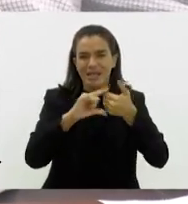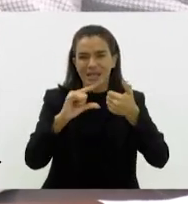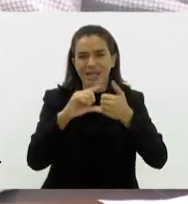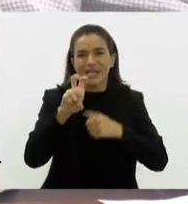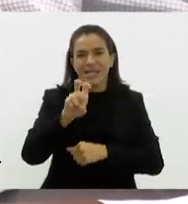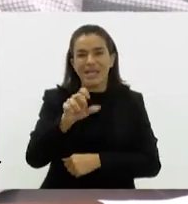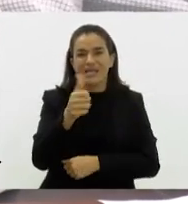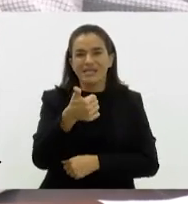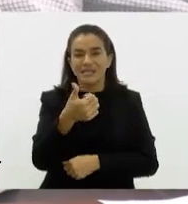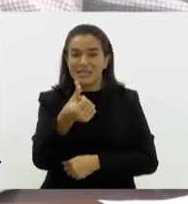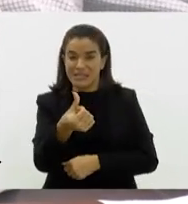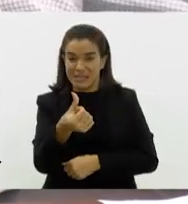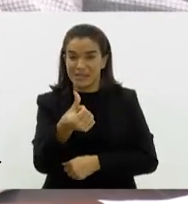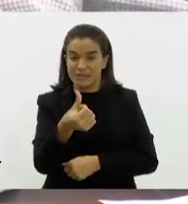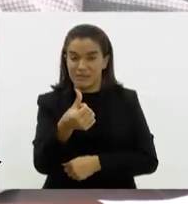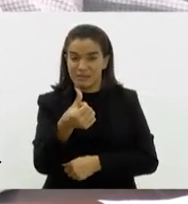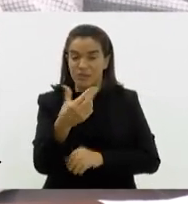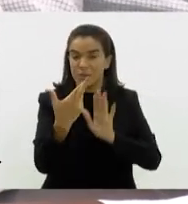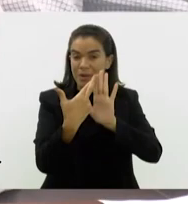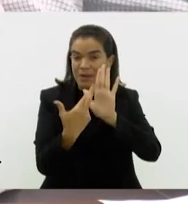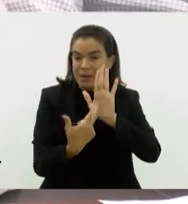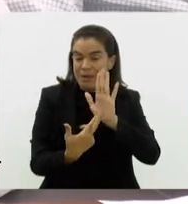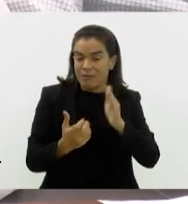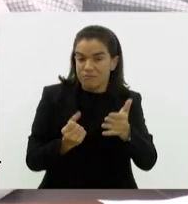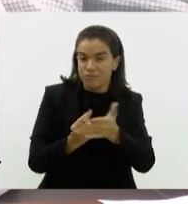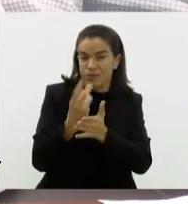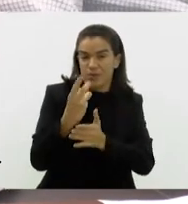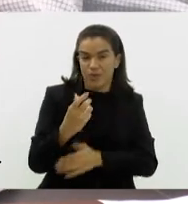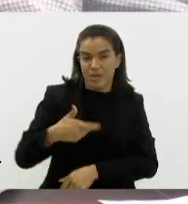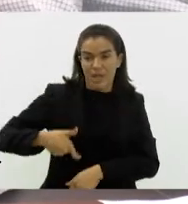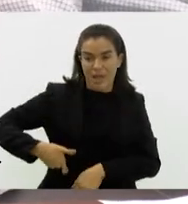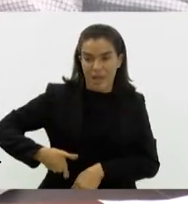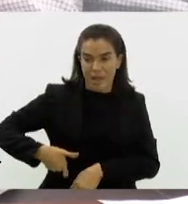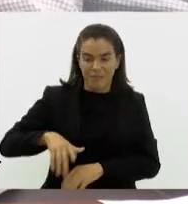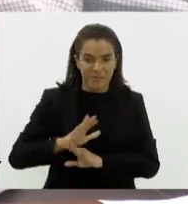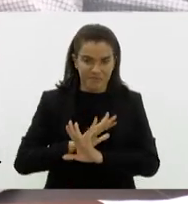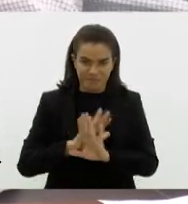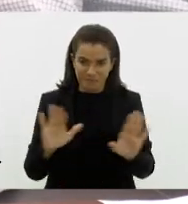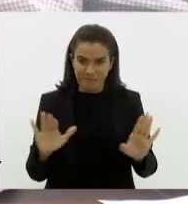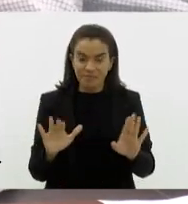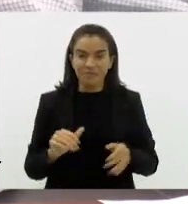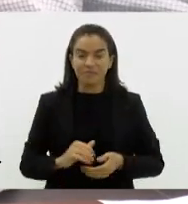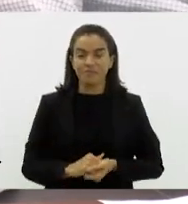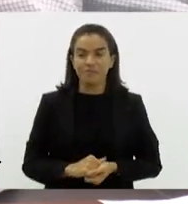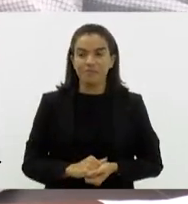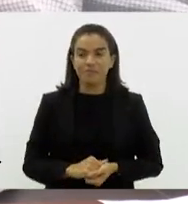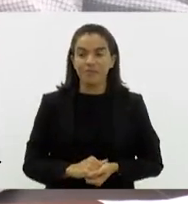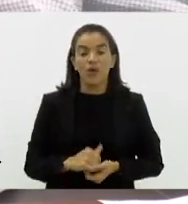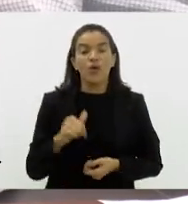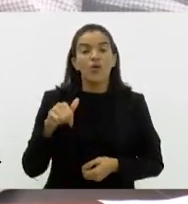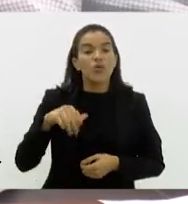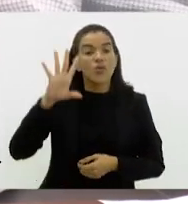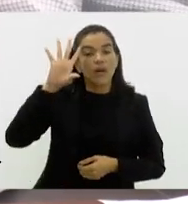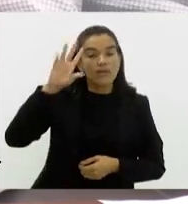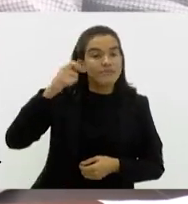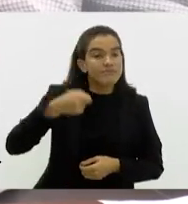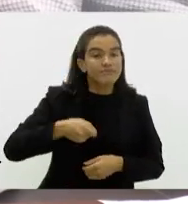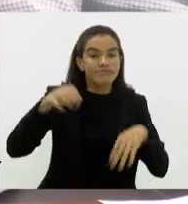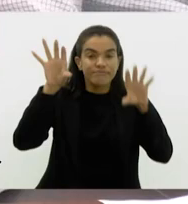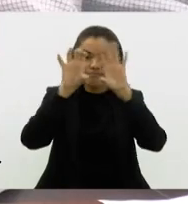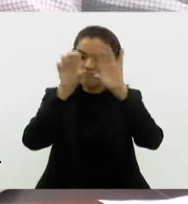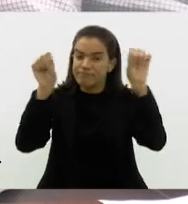também do decreto regulamentador. E também vou discutir, presidente Amorim, uma decisão do